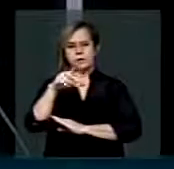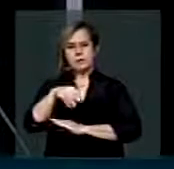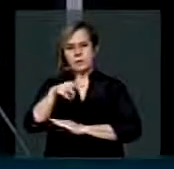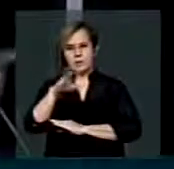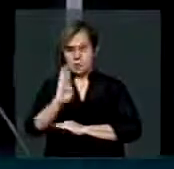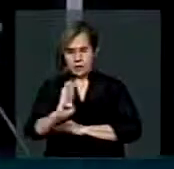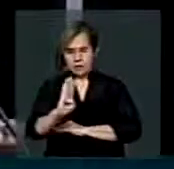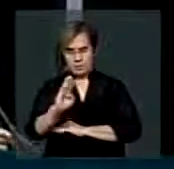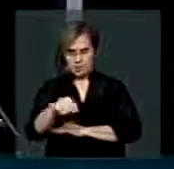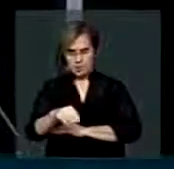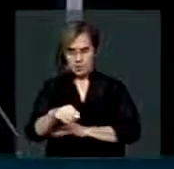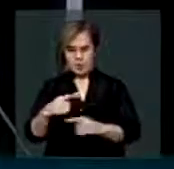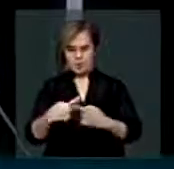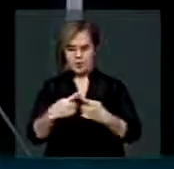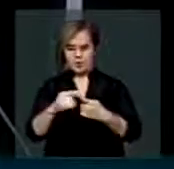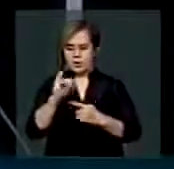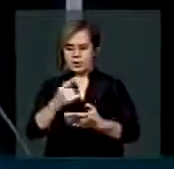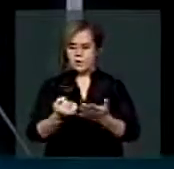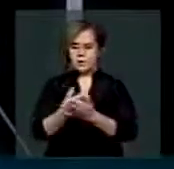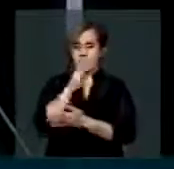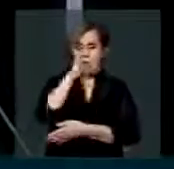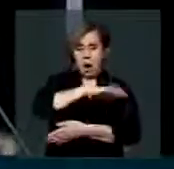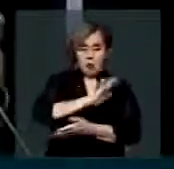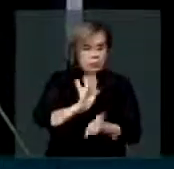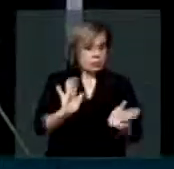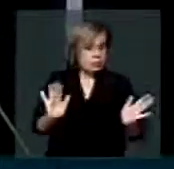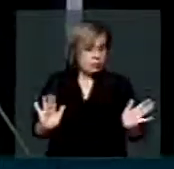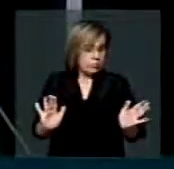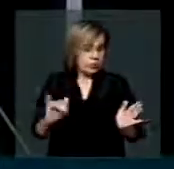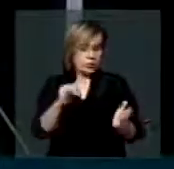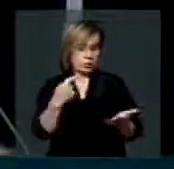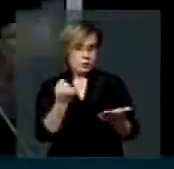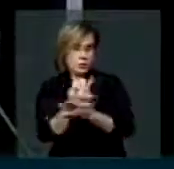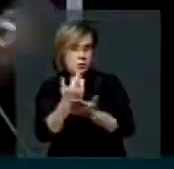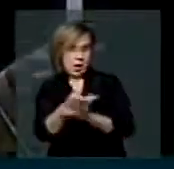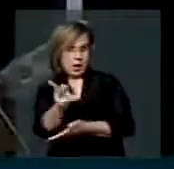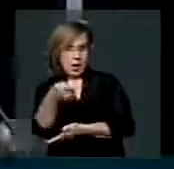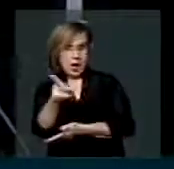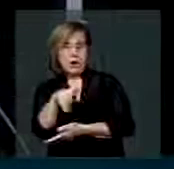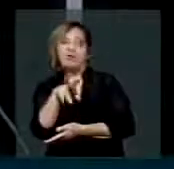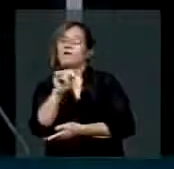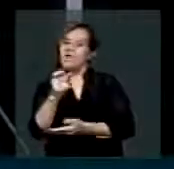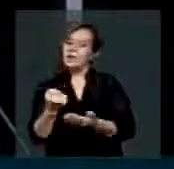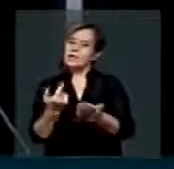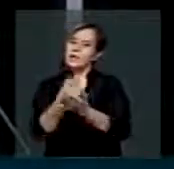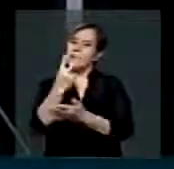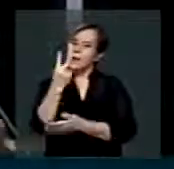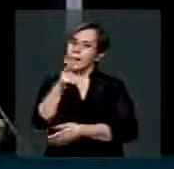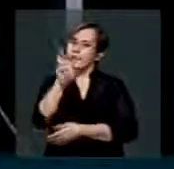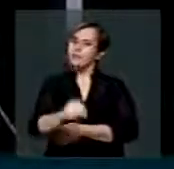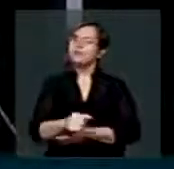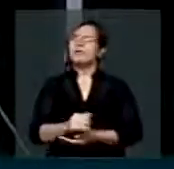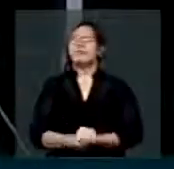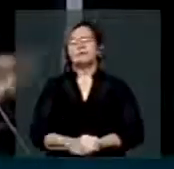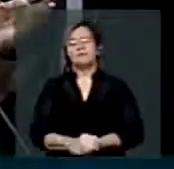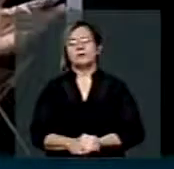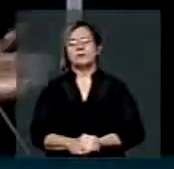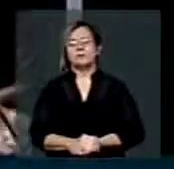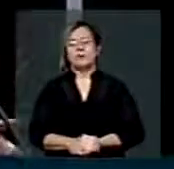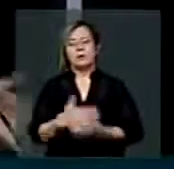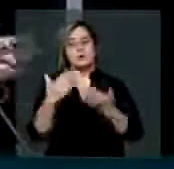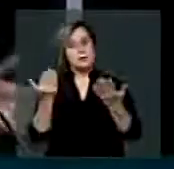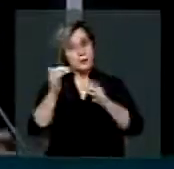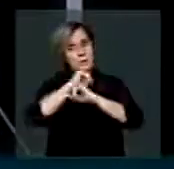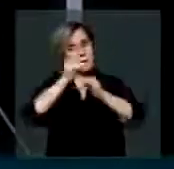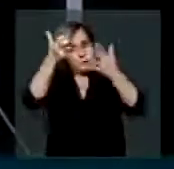SPCDM, porque se eles pagaram mal, se pagaram errado, eles vão ter que pagar 2 vezes. Portanto, são essas,